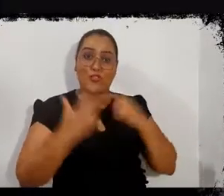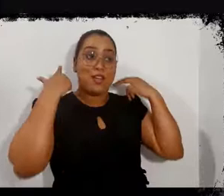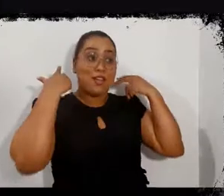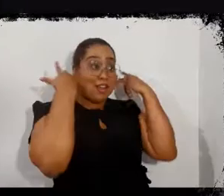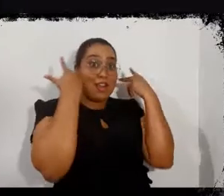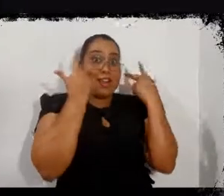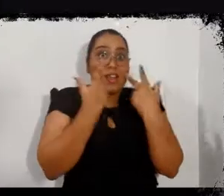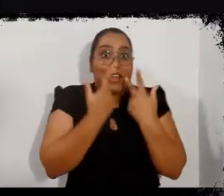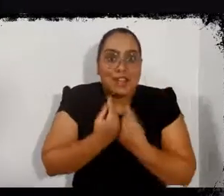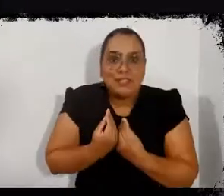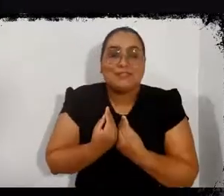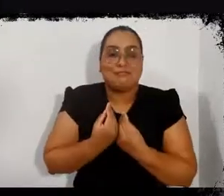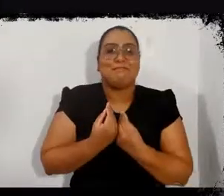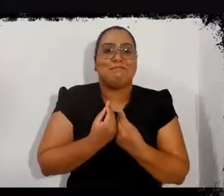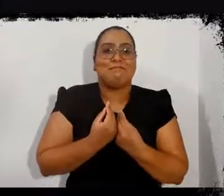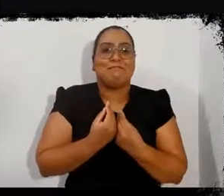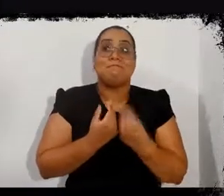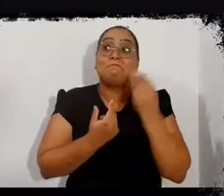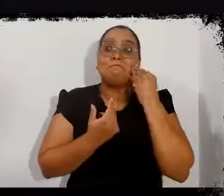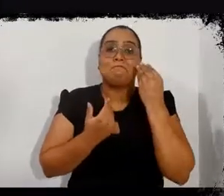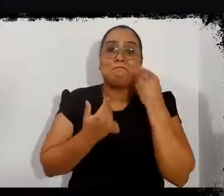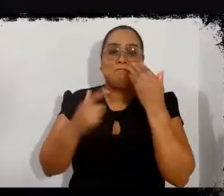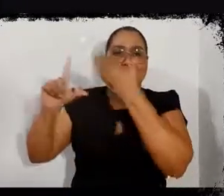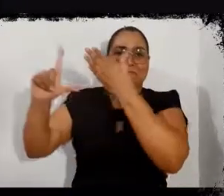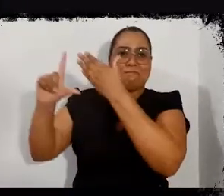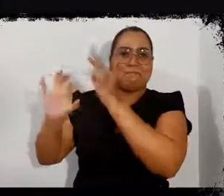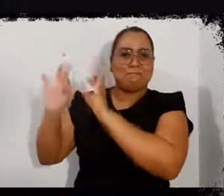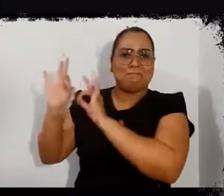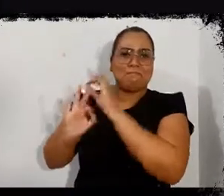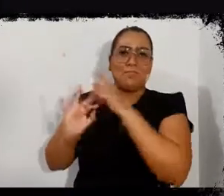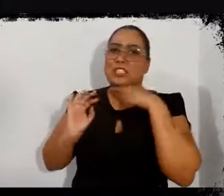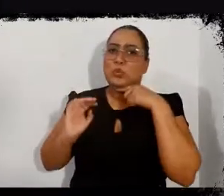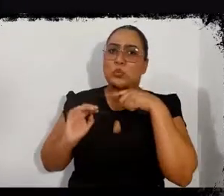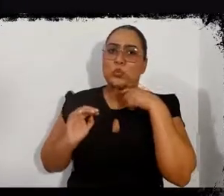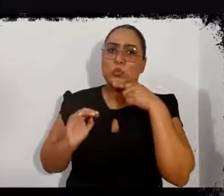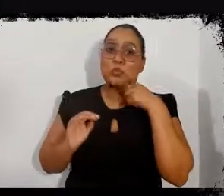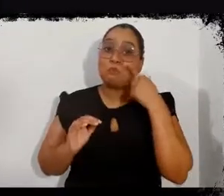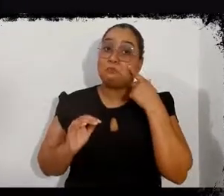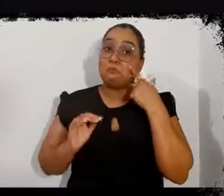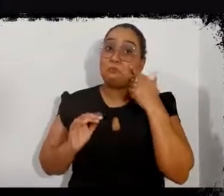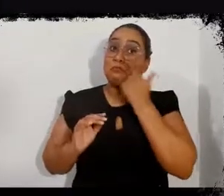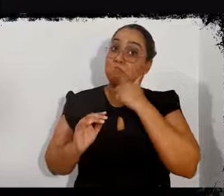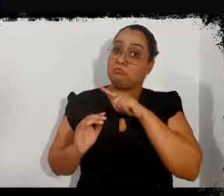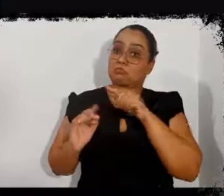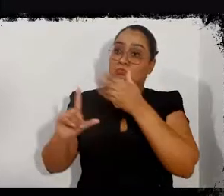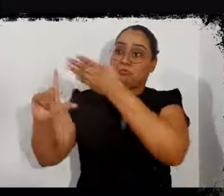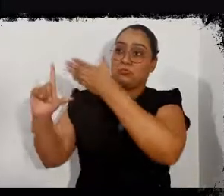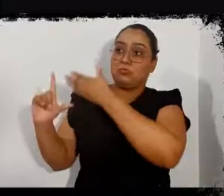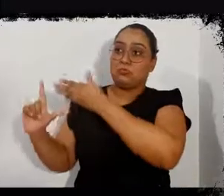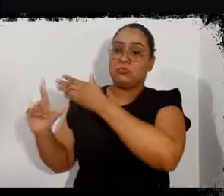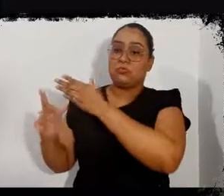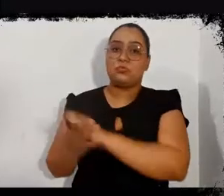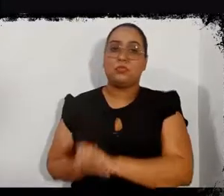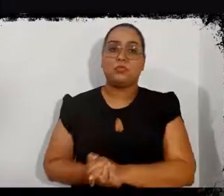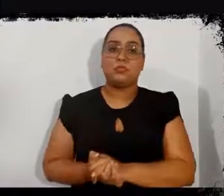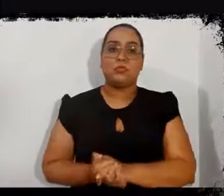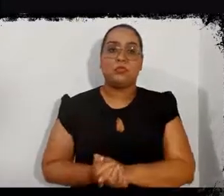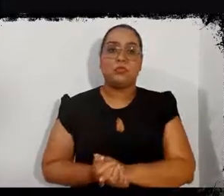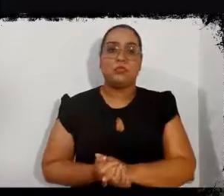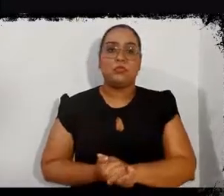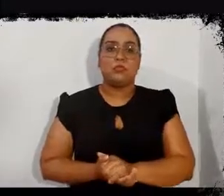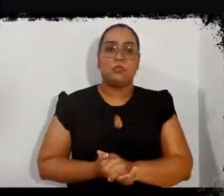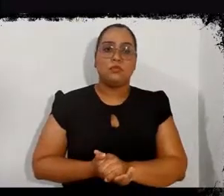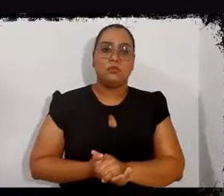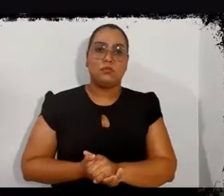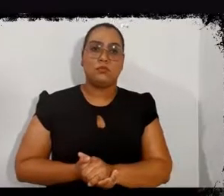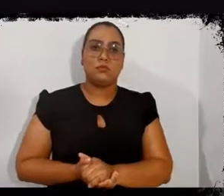para vocês e não está entrando. Deixa eu ver se eu consigo fazer ele entrar, que era o slide seguinte.